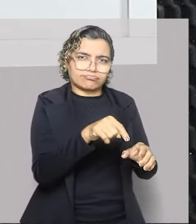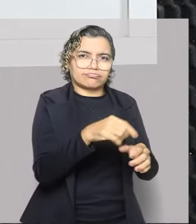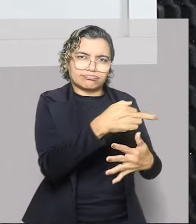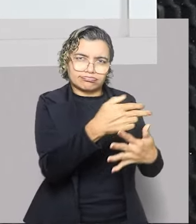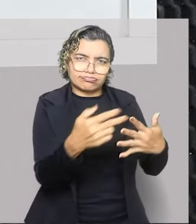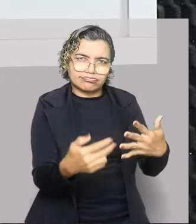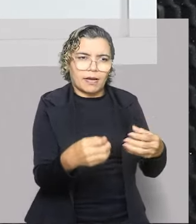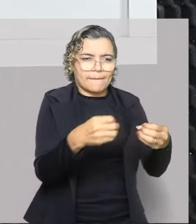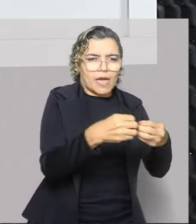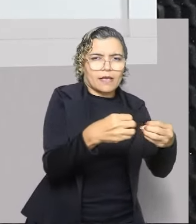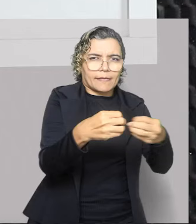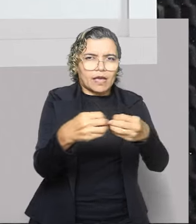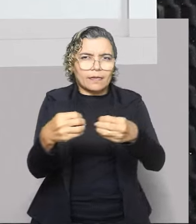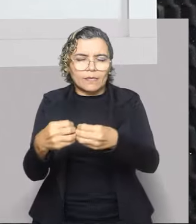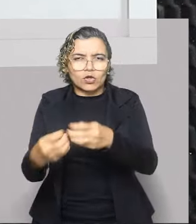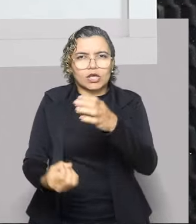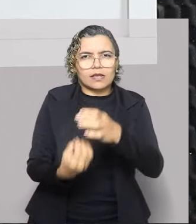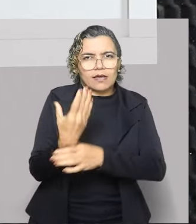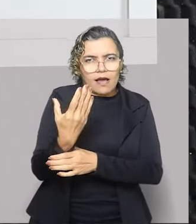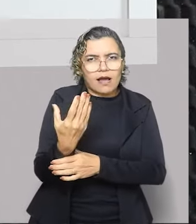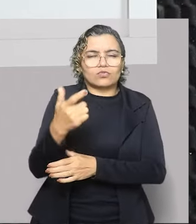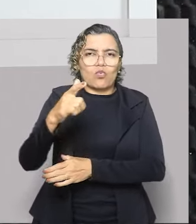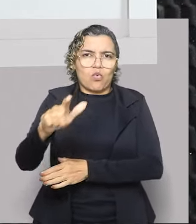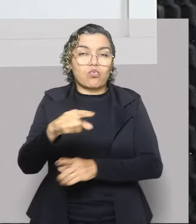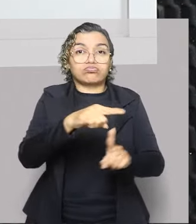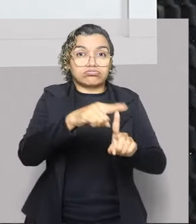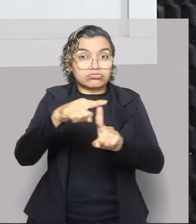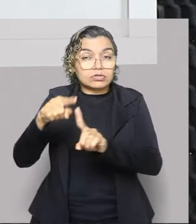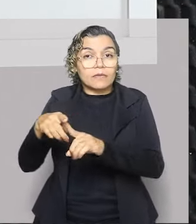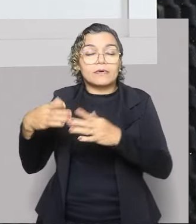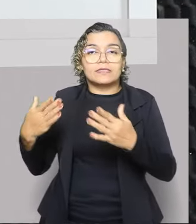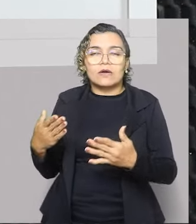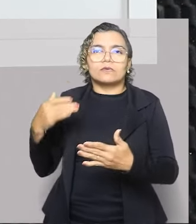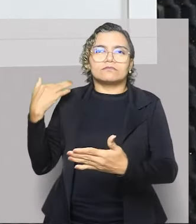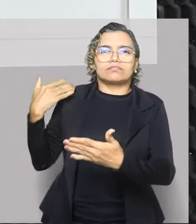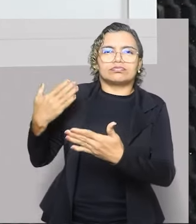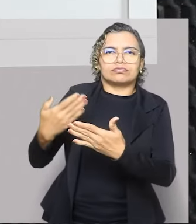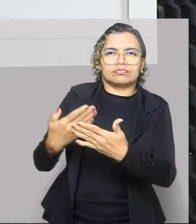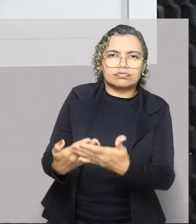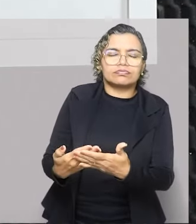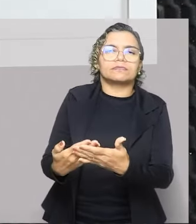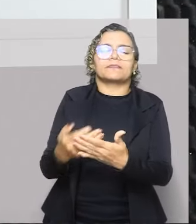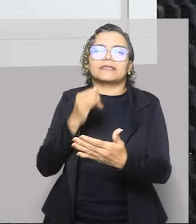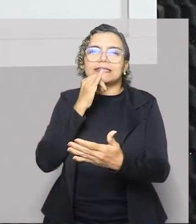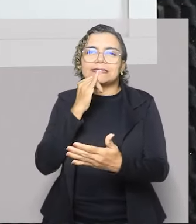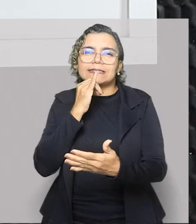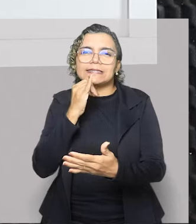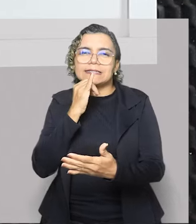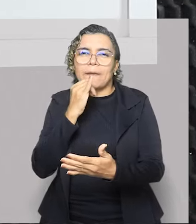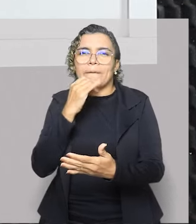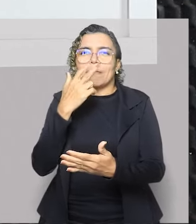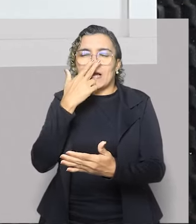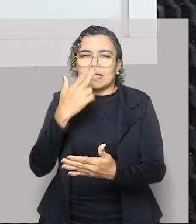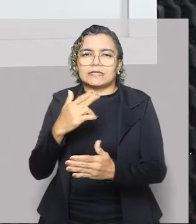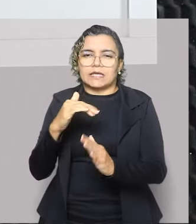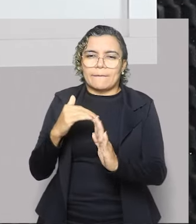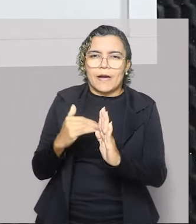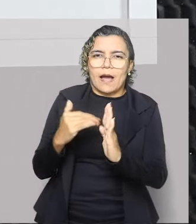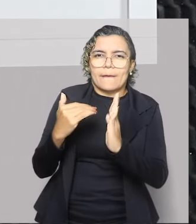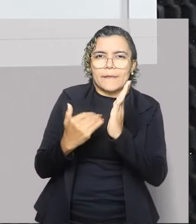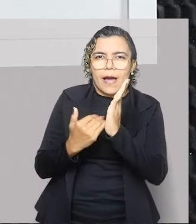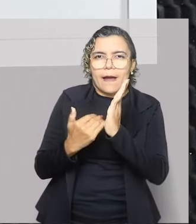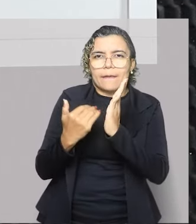derivaram de um ancestral e fazendo essa linha do tempo né construindo aí essa árvore genealógica a gente